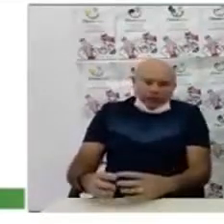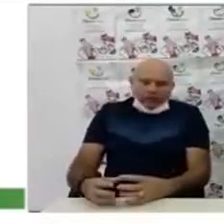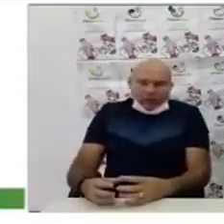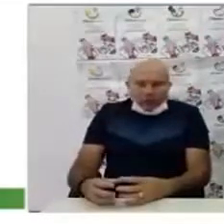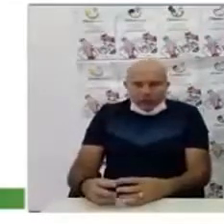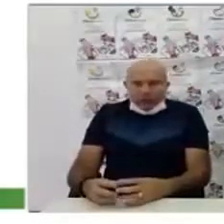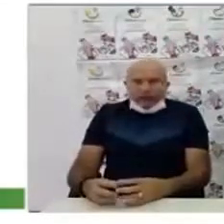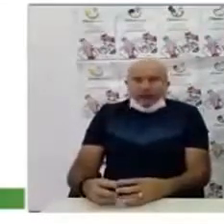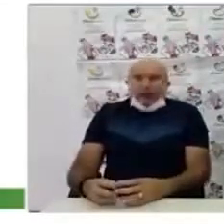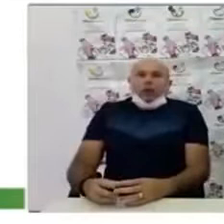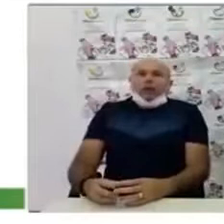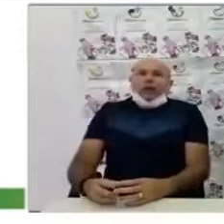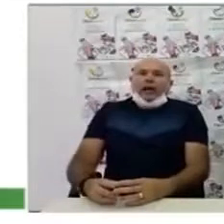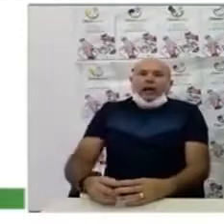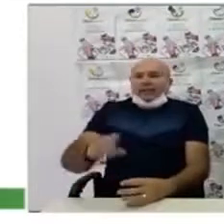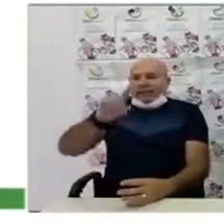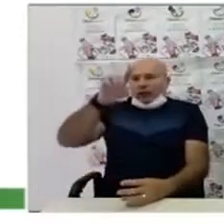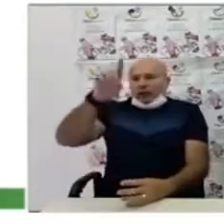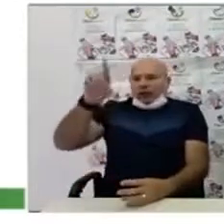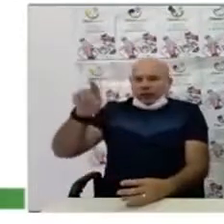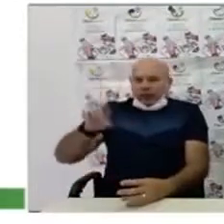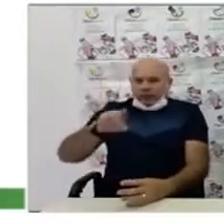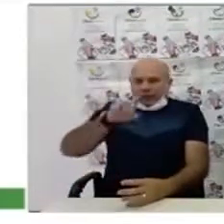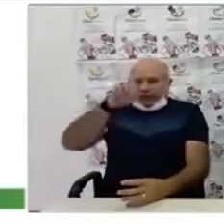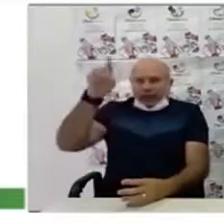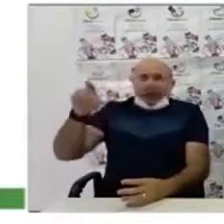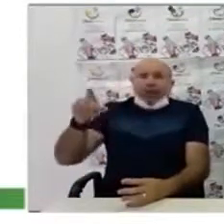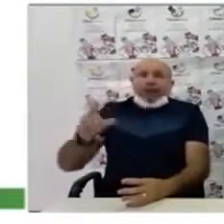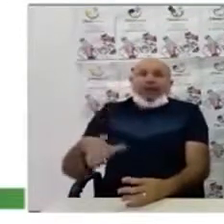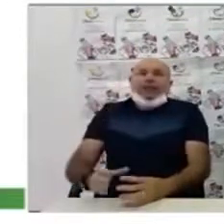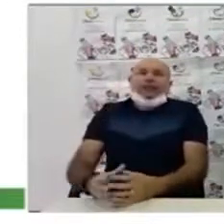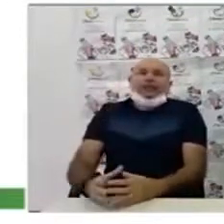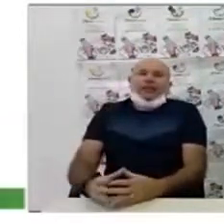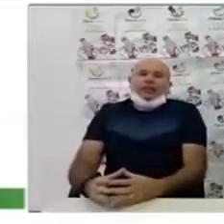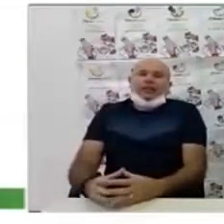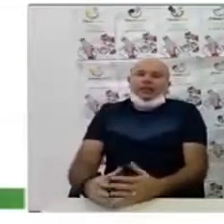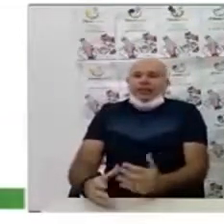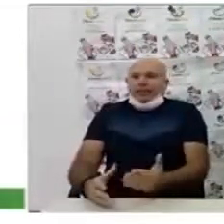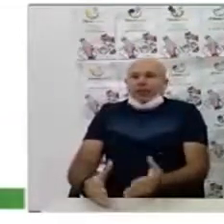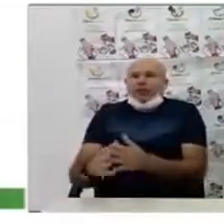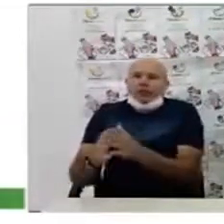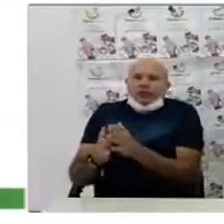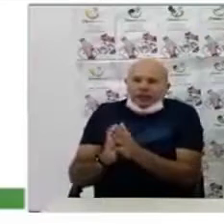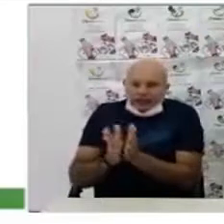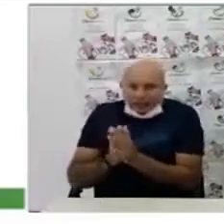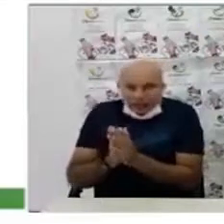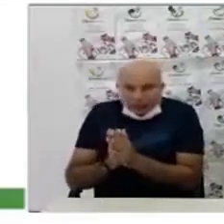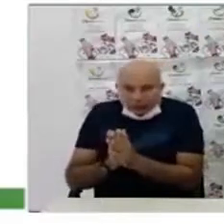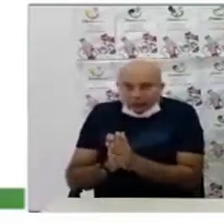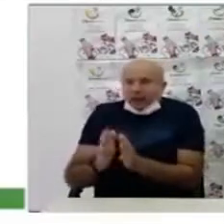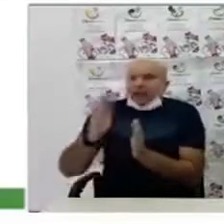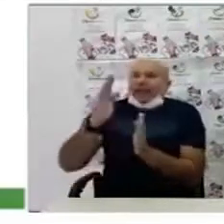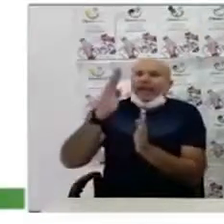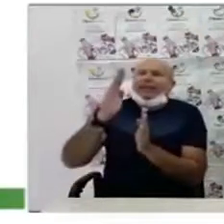já citou para vocês. Essa região chamada de eletrosfera, na verdade, estaria dividida em camadas ou níveis